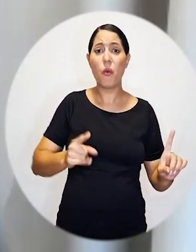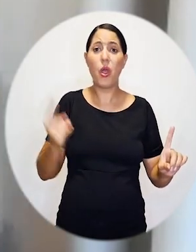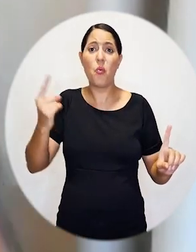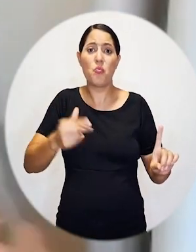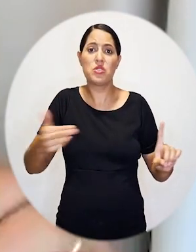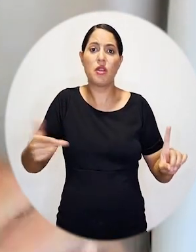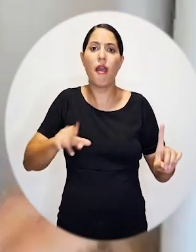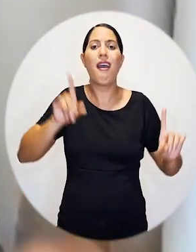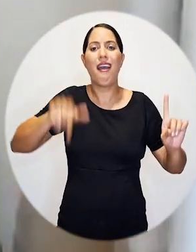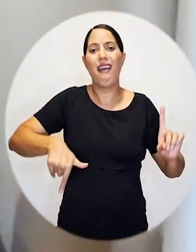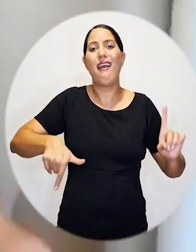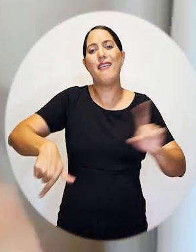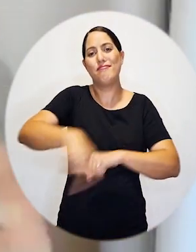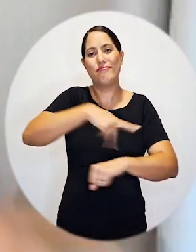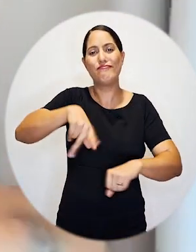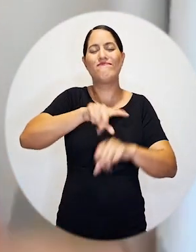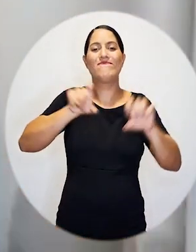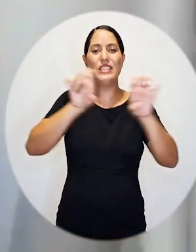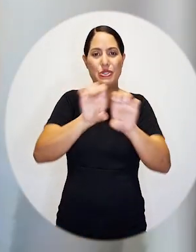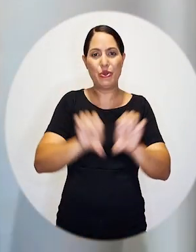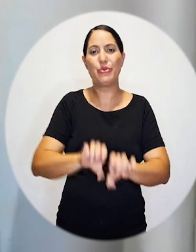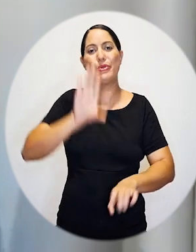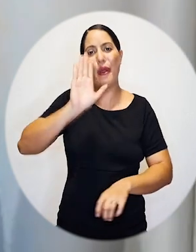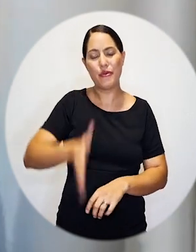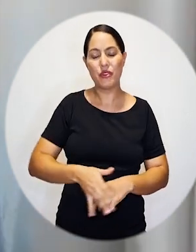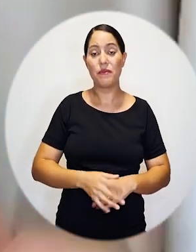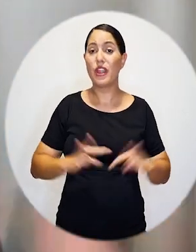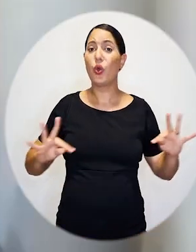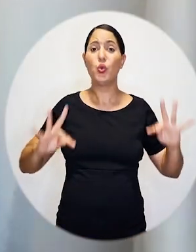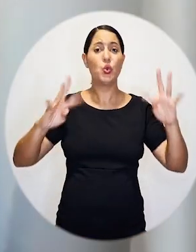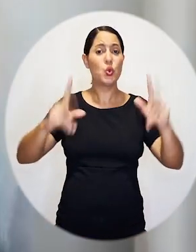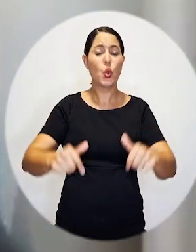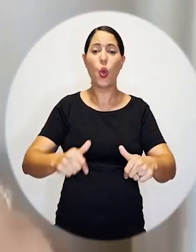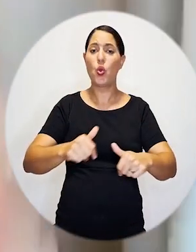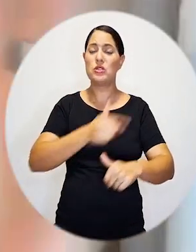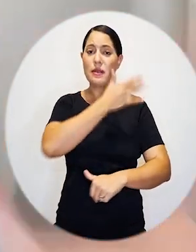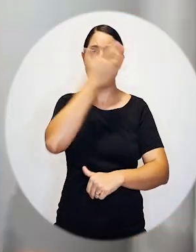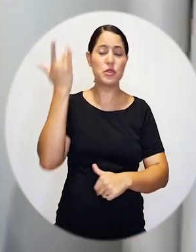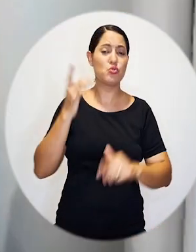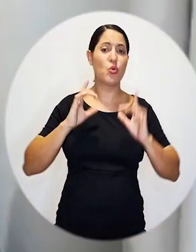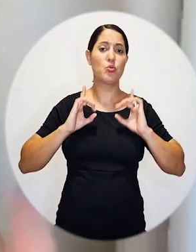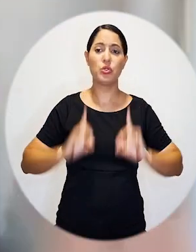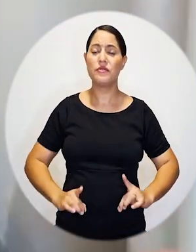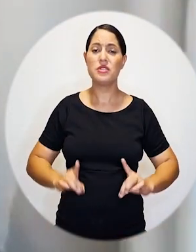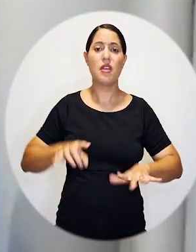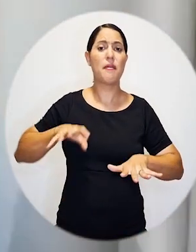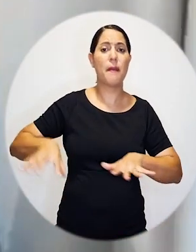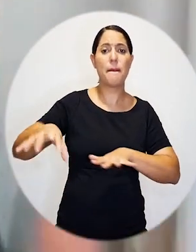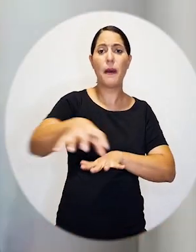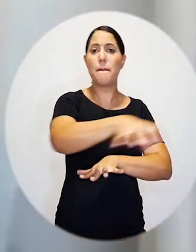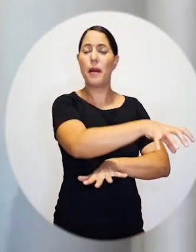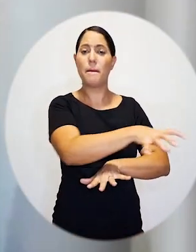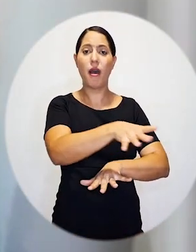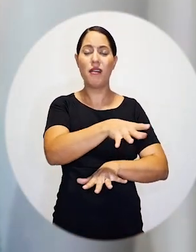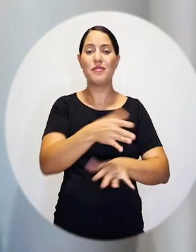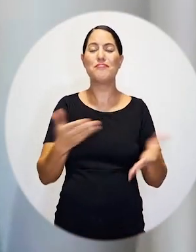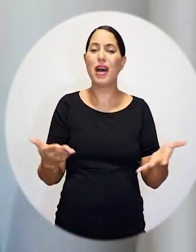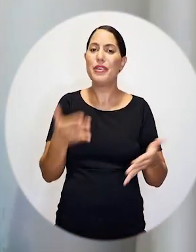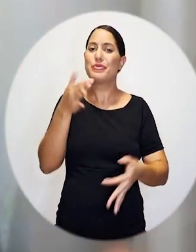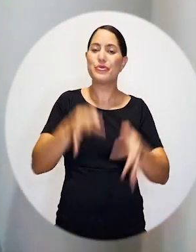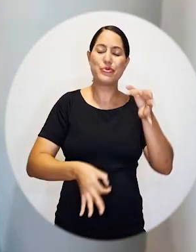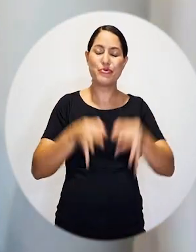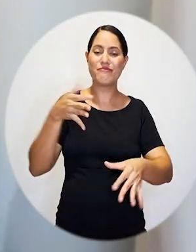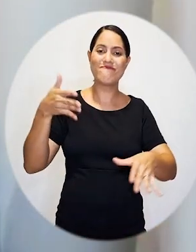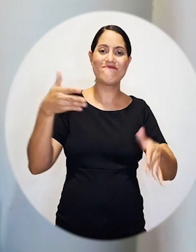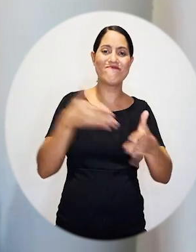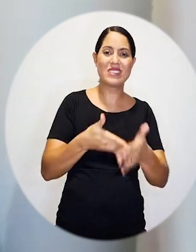país e ele atinge a todas as camadas de pessoas com deficiência em todos os espaços. E o acesso à